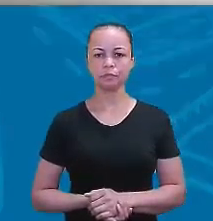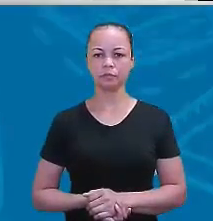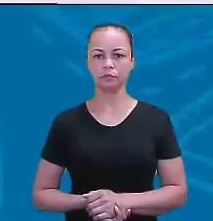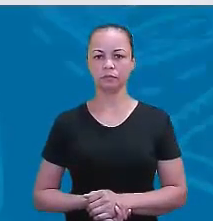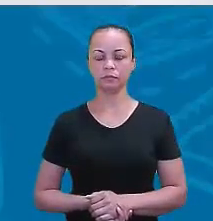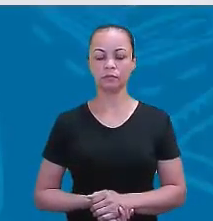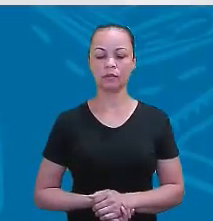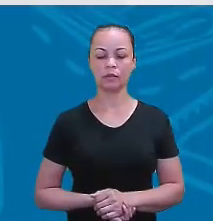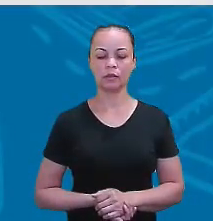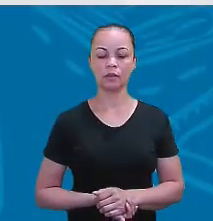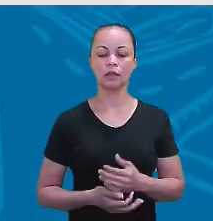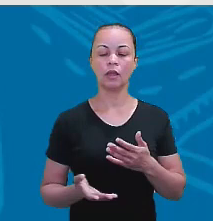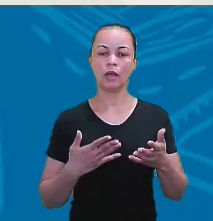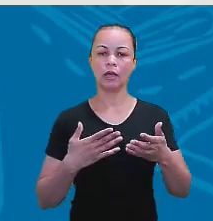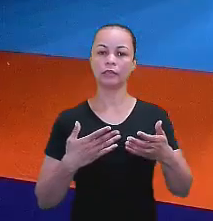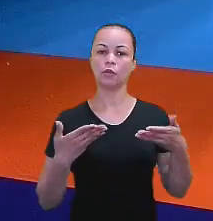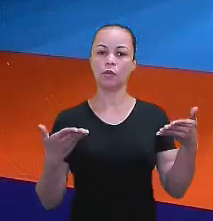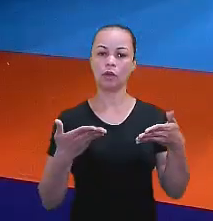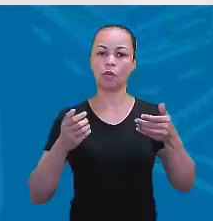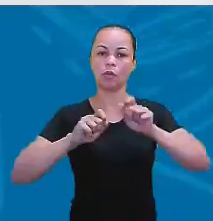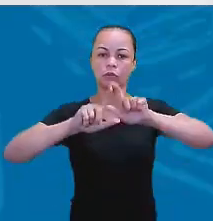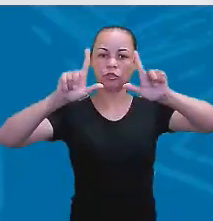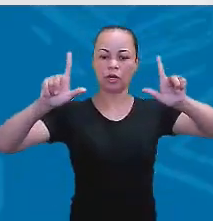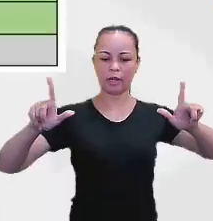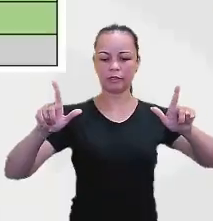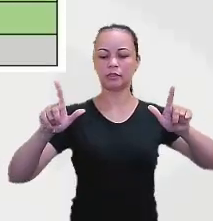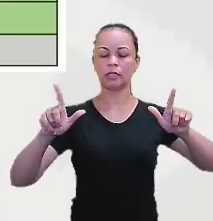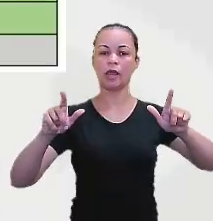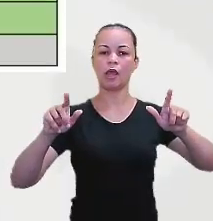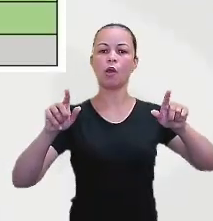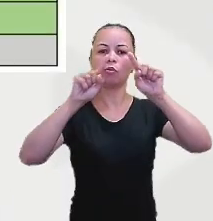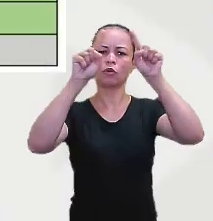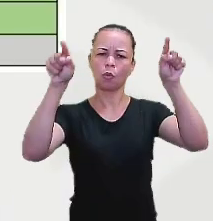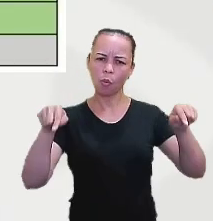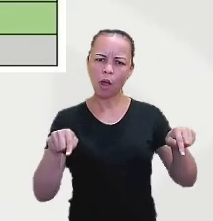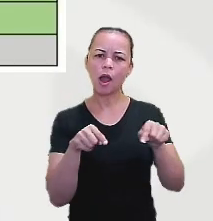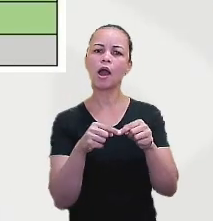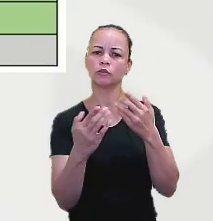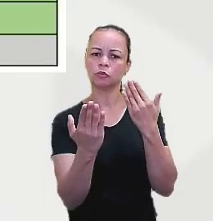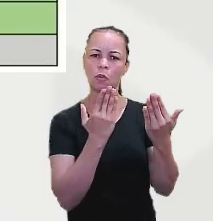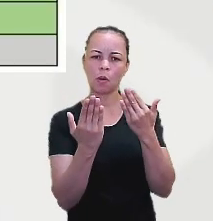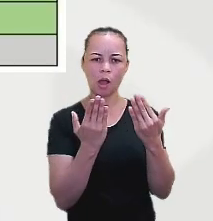próximo slide é um quadro comparativo. Então, o que é que a gente vai fazer agora nesse momento? A gente vai